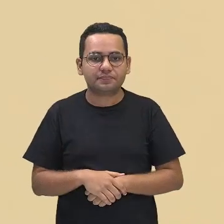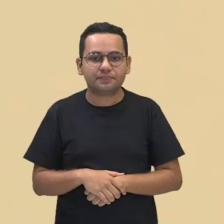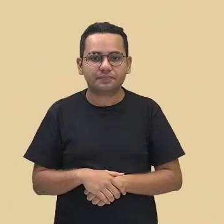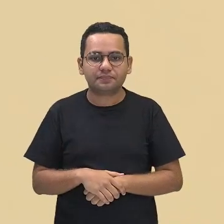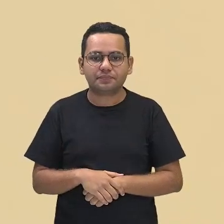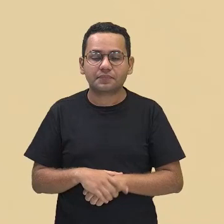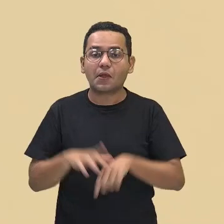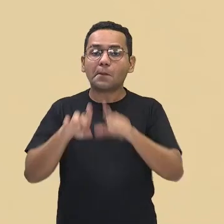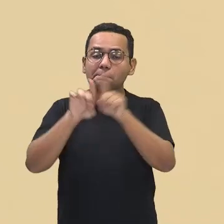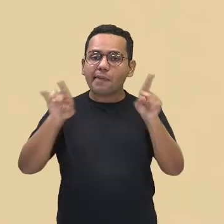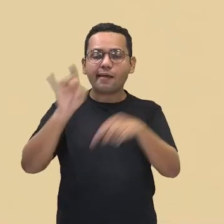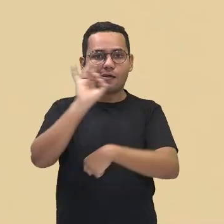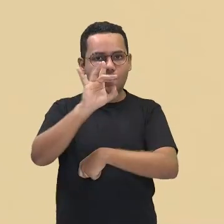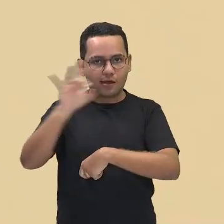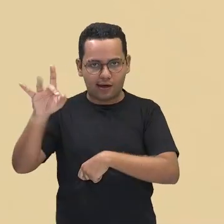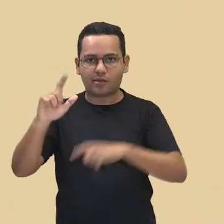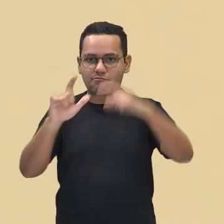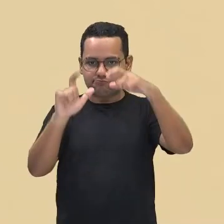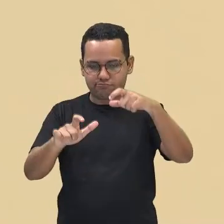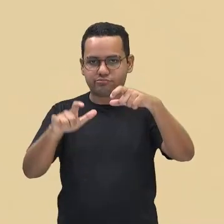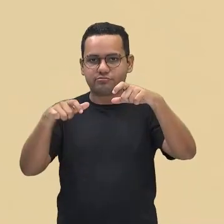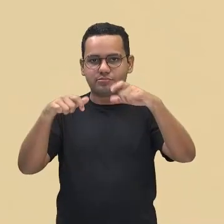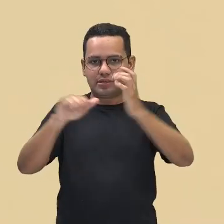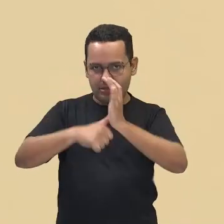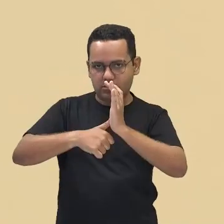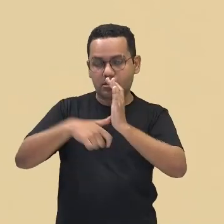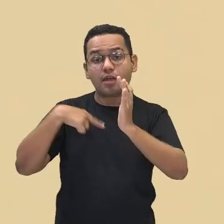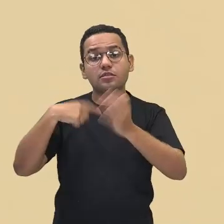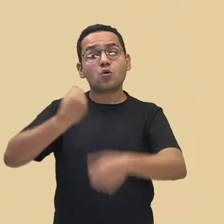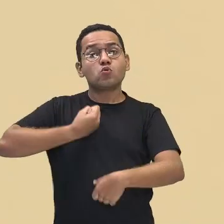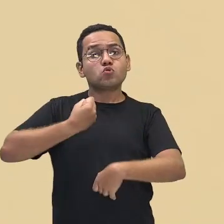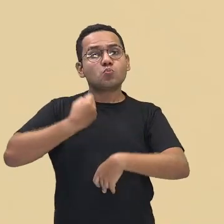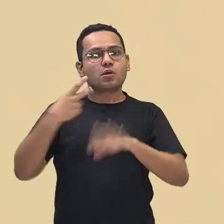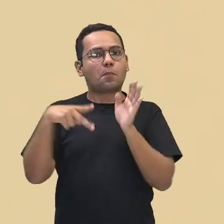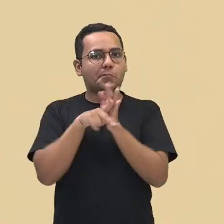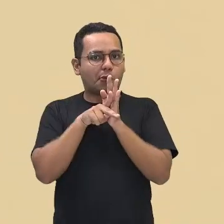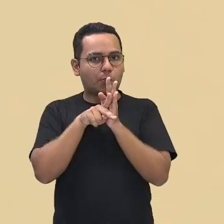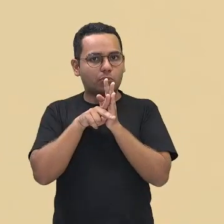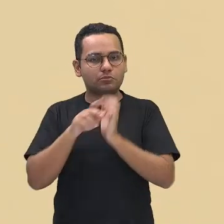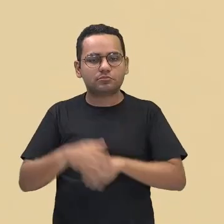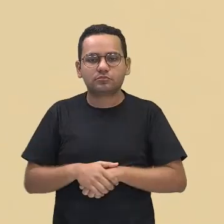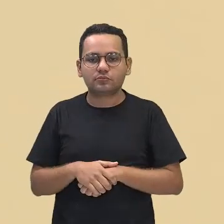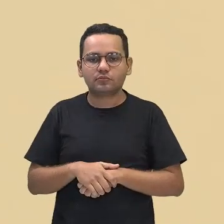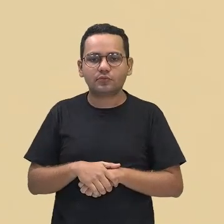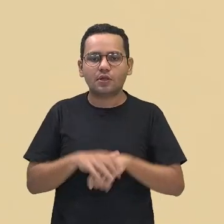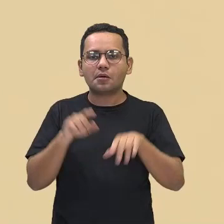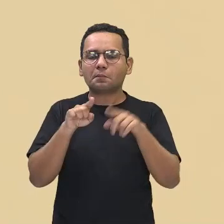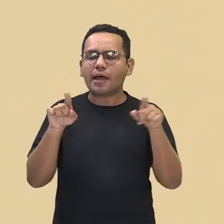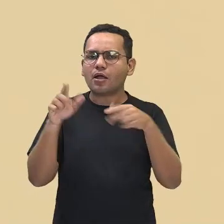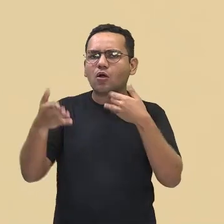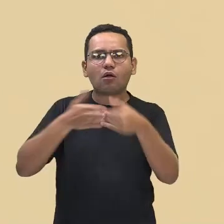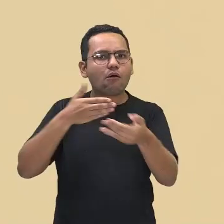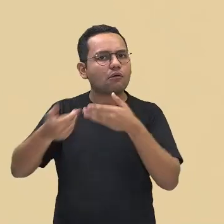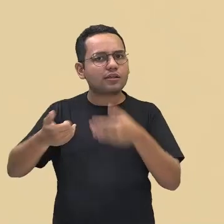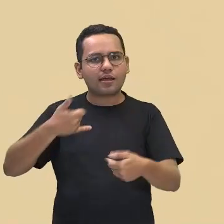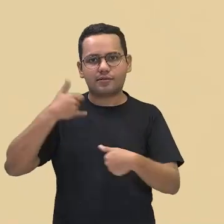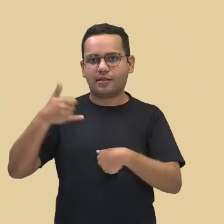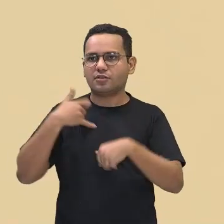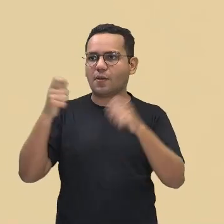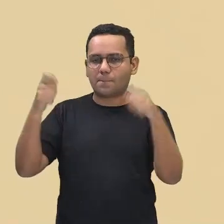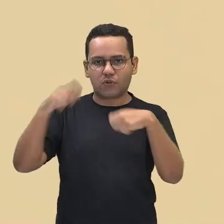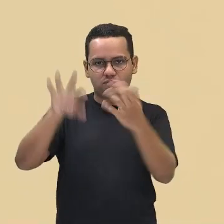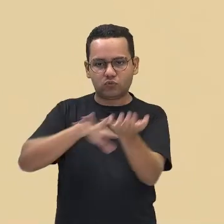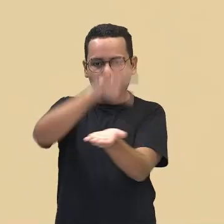sua representação. O documento ele pode ser solicitado em qualquer idade nos postos